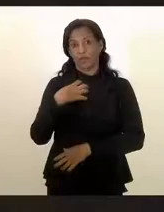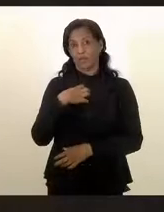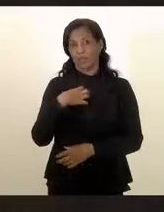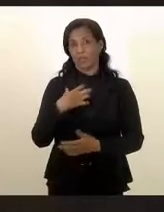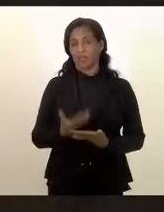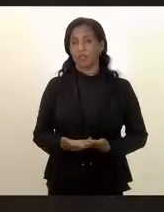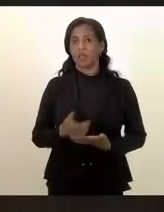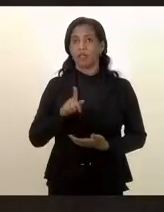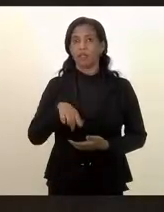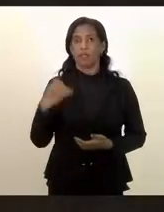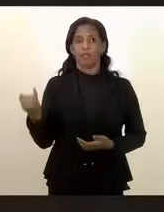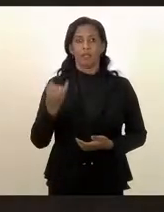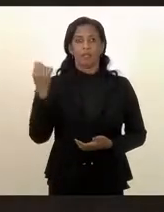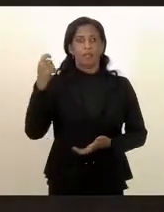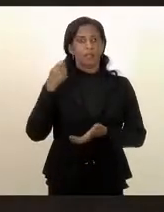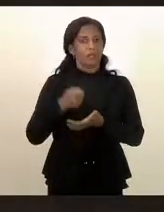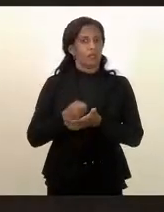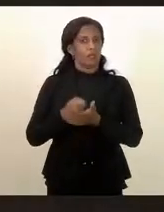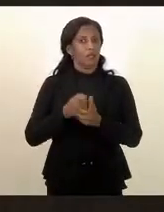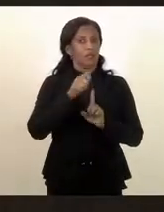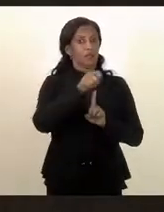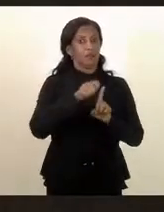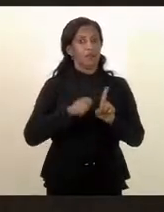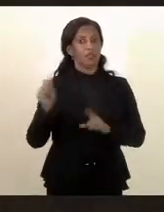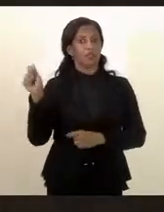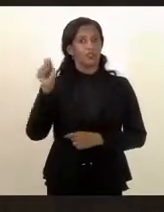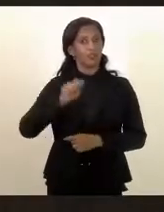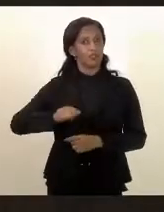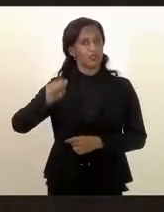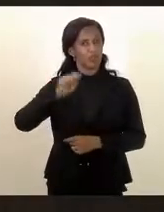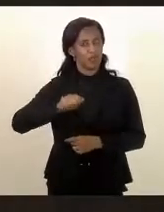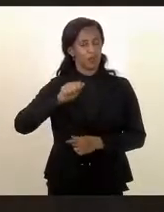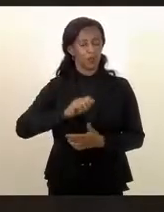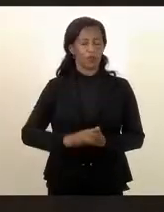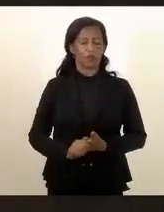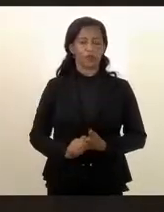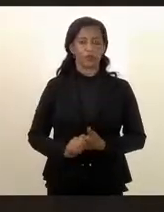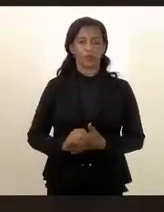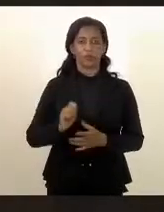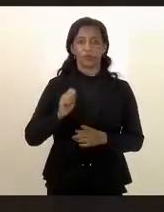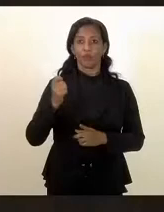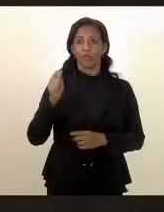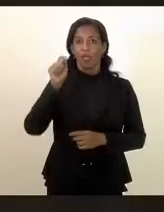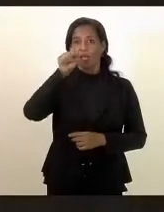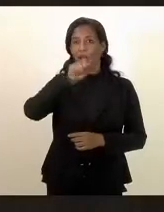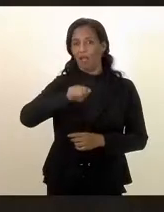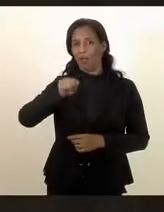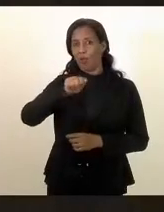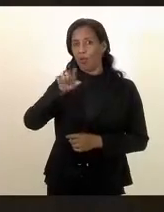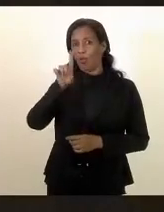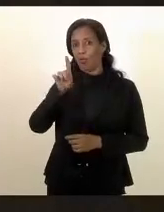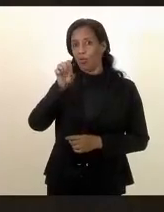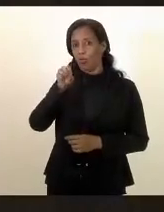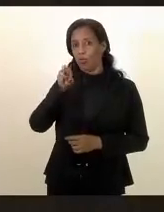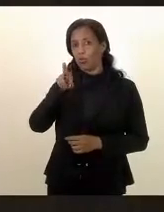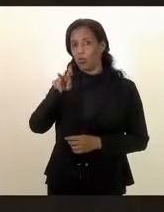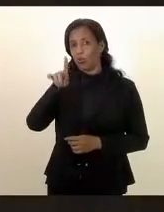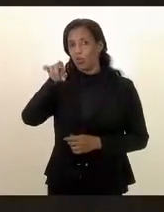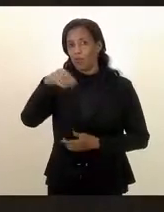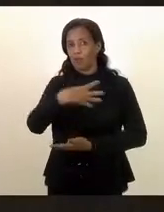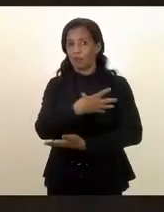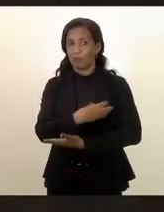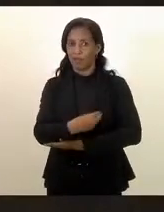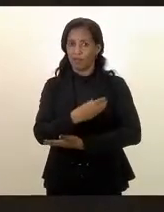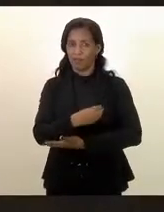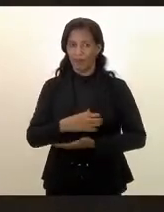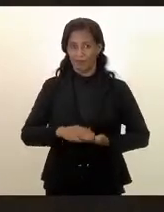é fundamental garantir aí o mês de agosto como o mês agosto dourado para o aleitamento materno